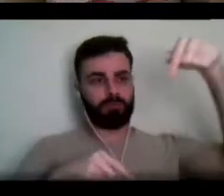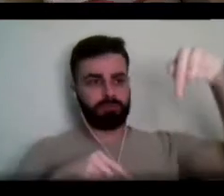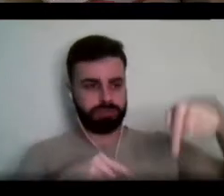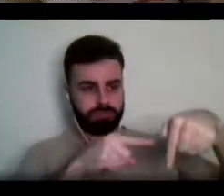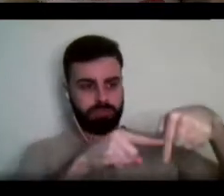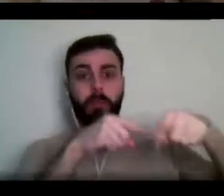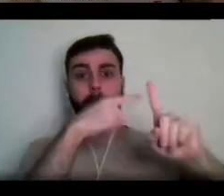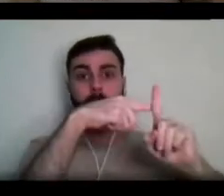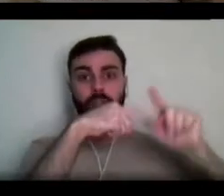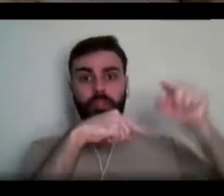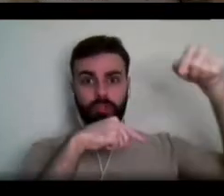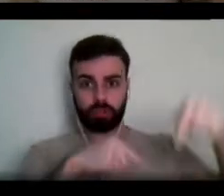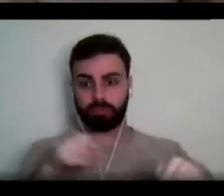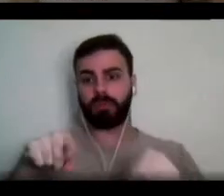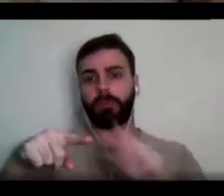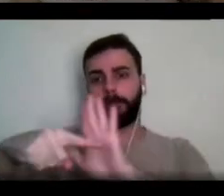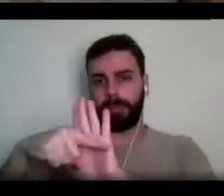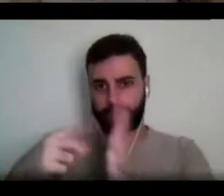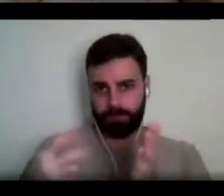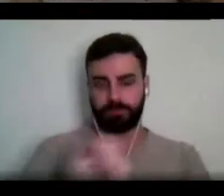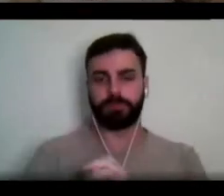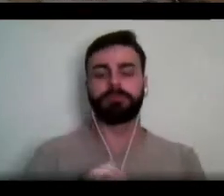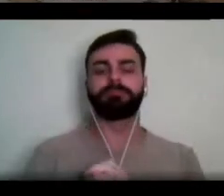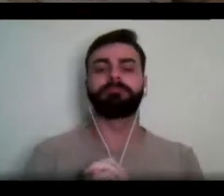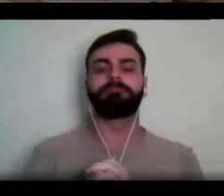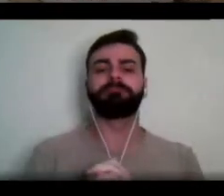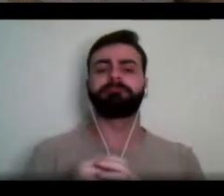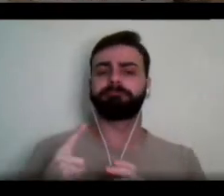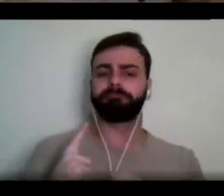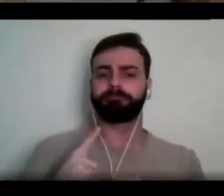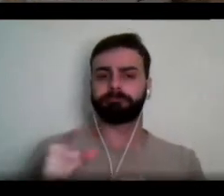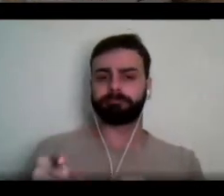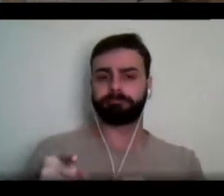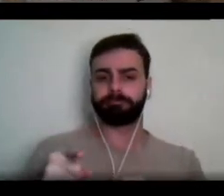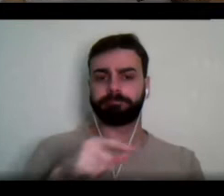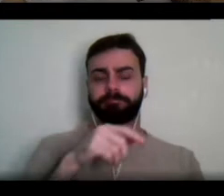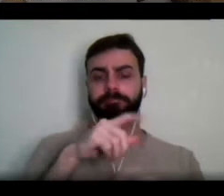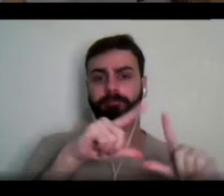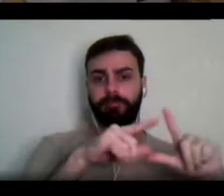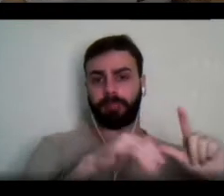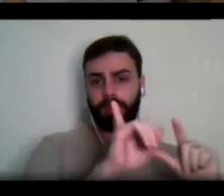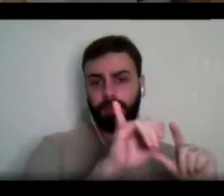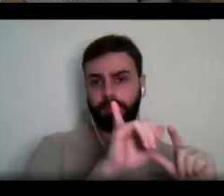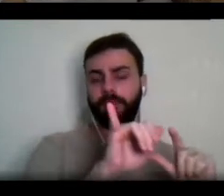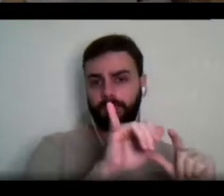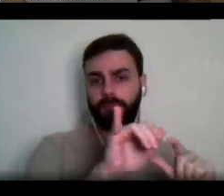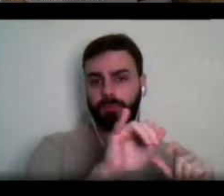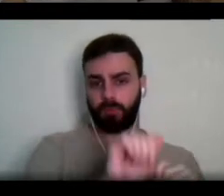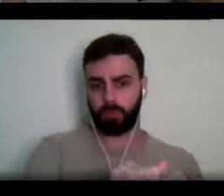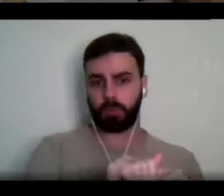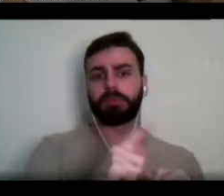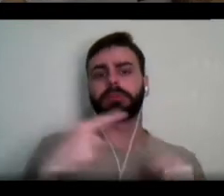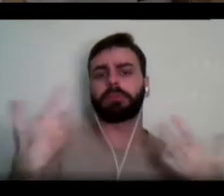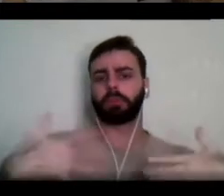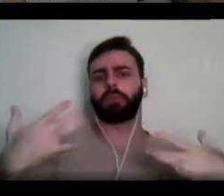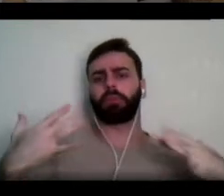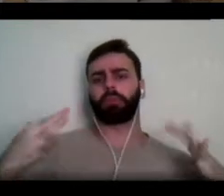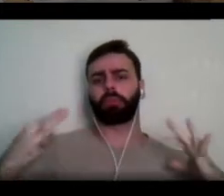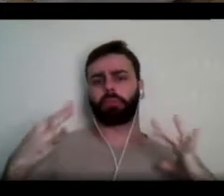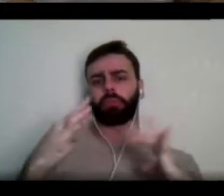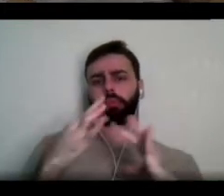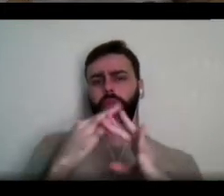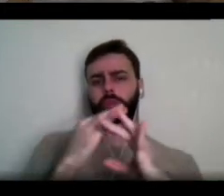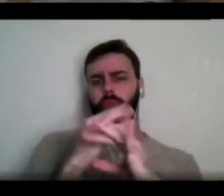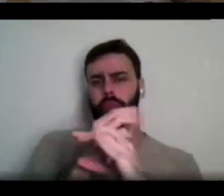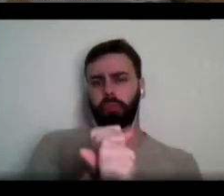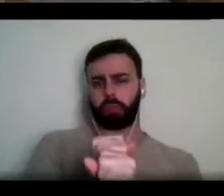baixo. Então, eu tenho que botar o menos aqui nessa equação, senão a conta sai errada. Aí você acha, né, um ΔYA aqui, fazendo